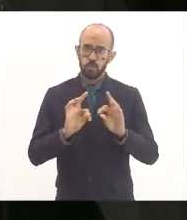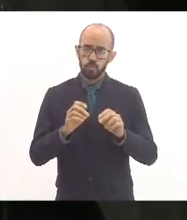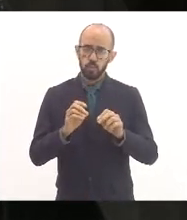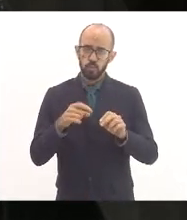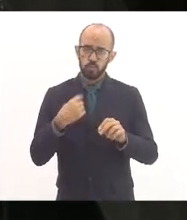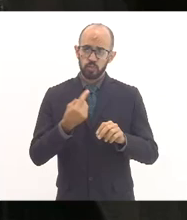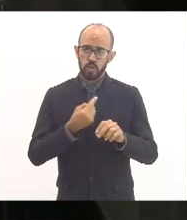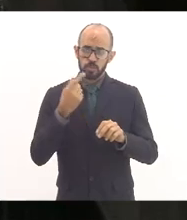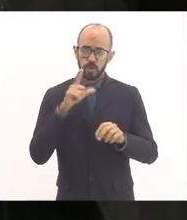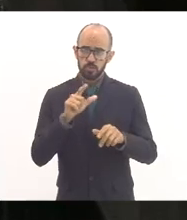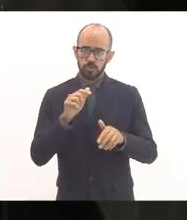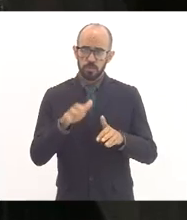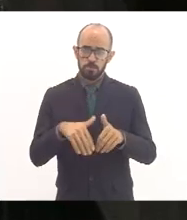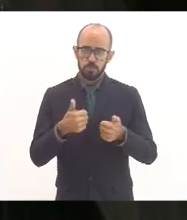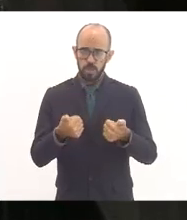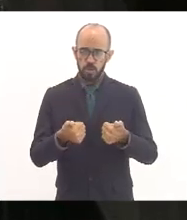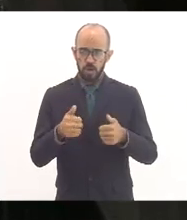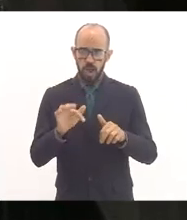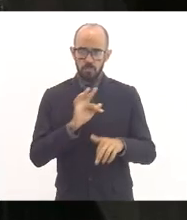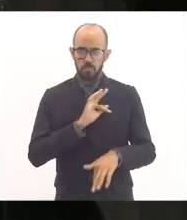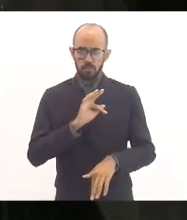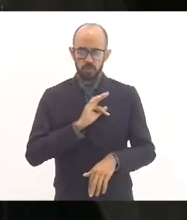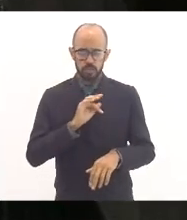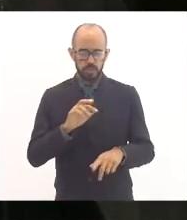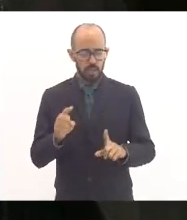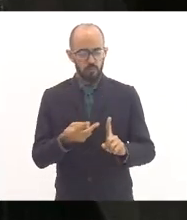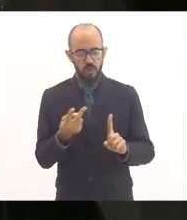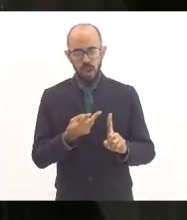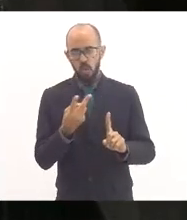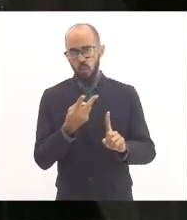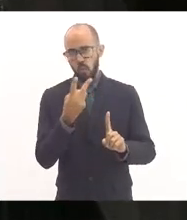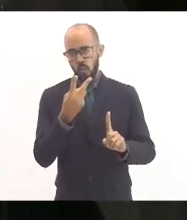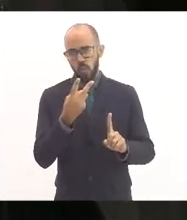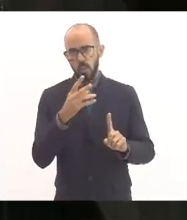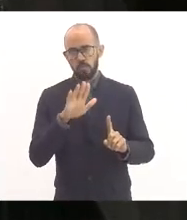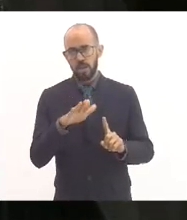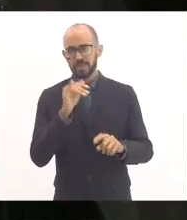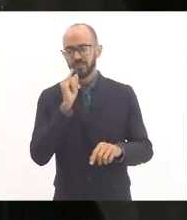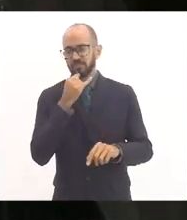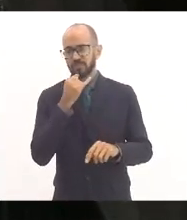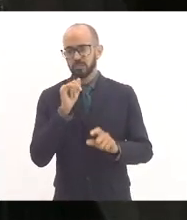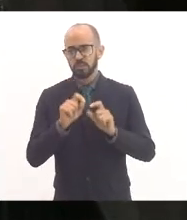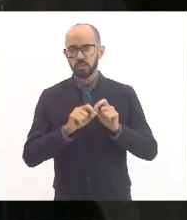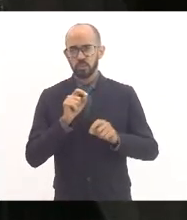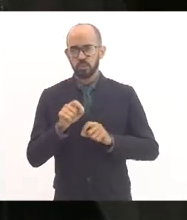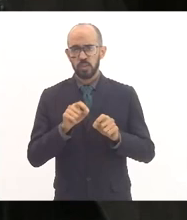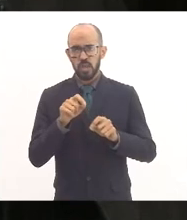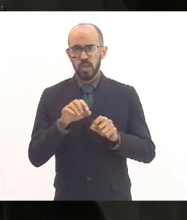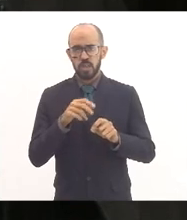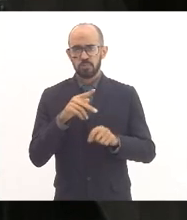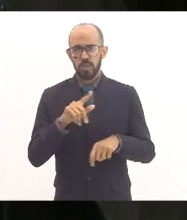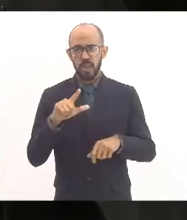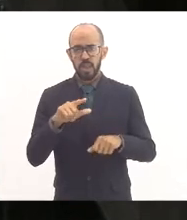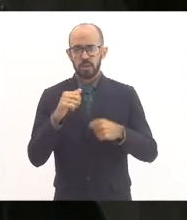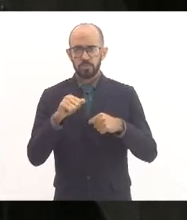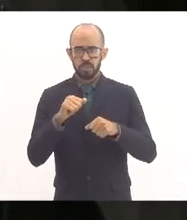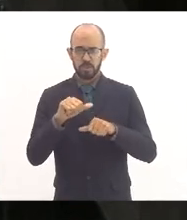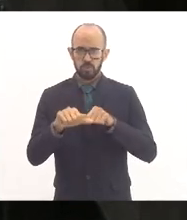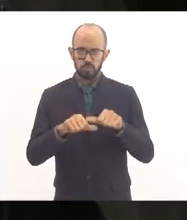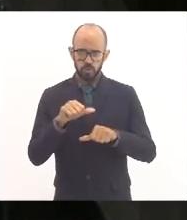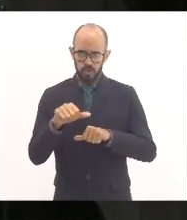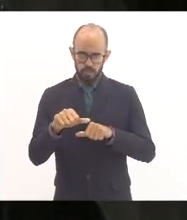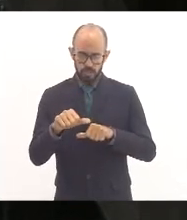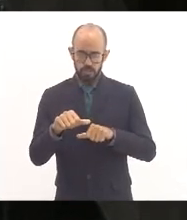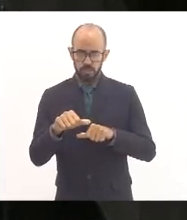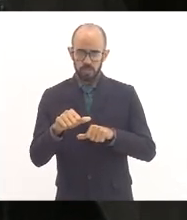modernizar a polícia e para valorizar os policiais Só que infelizmente esse projeto ainda precisa de muitas mudanças